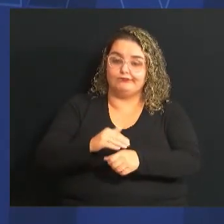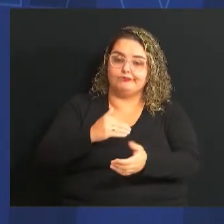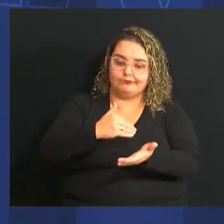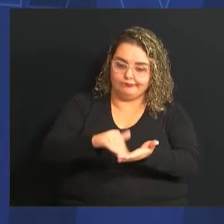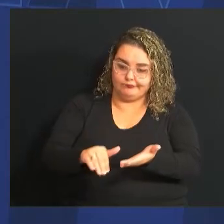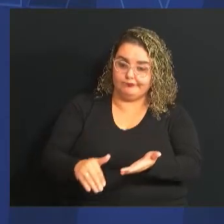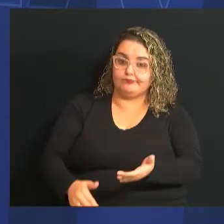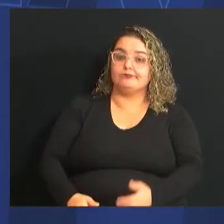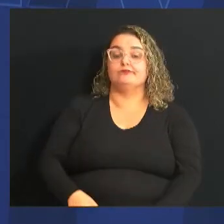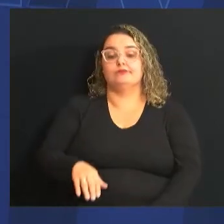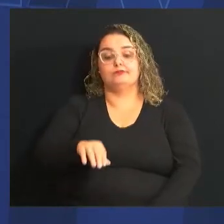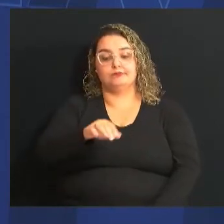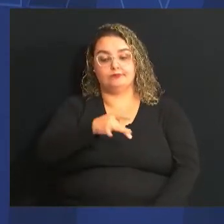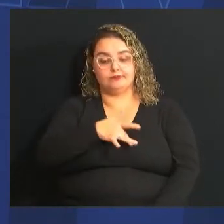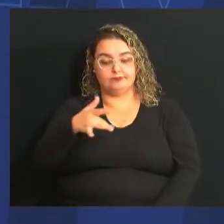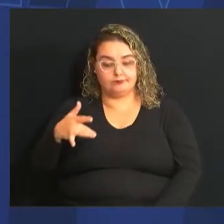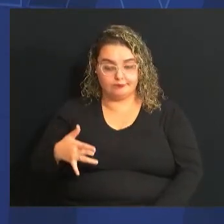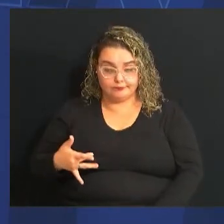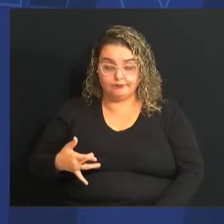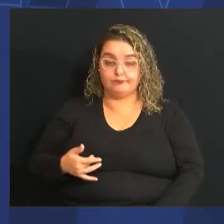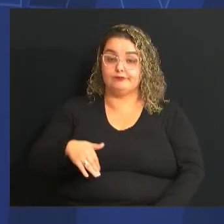através de um ato legislativo.